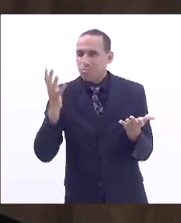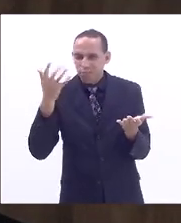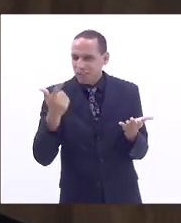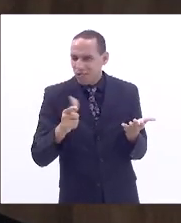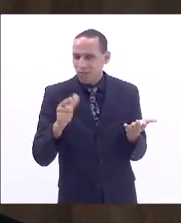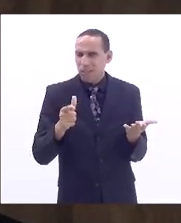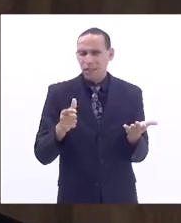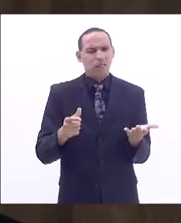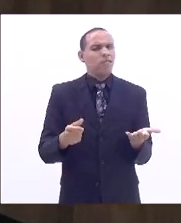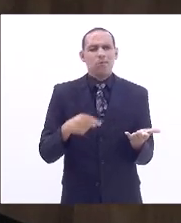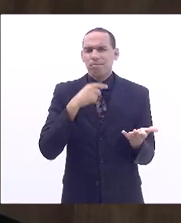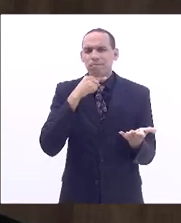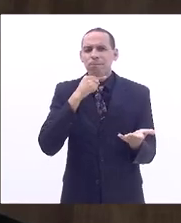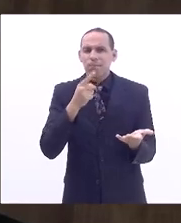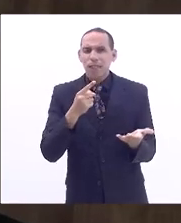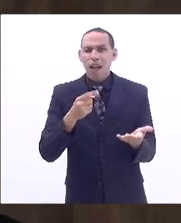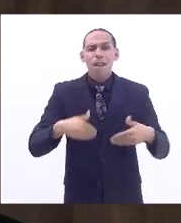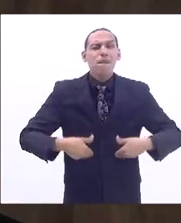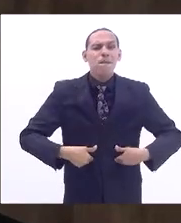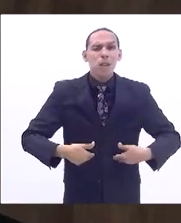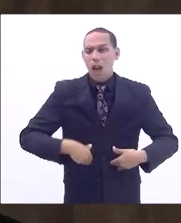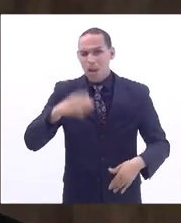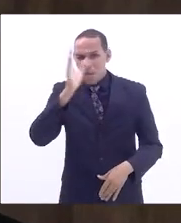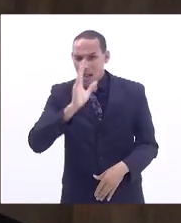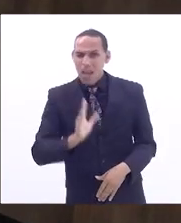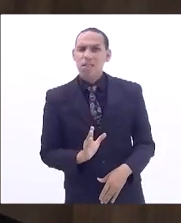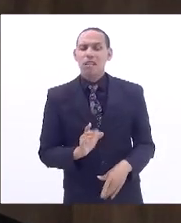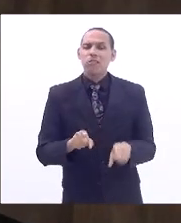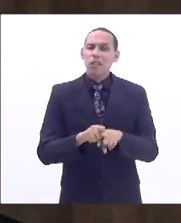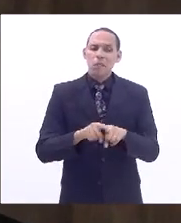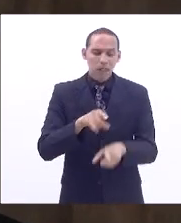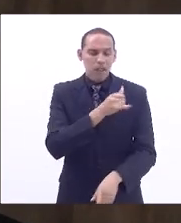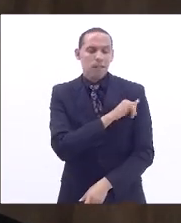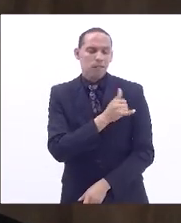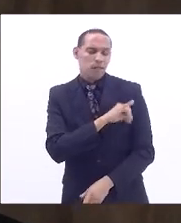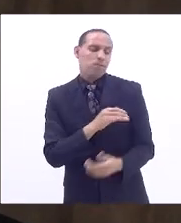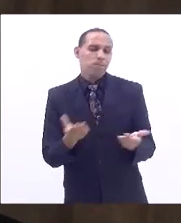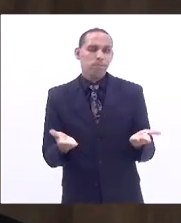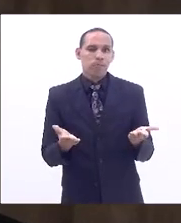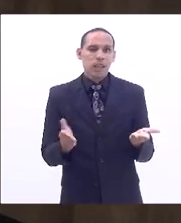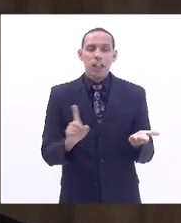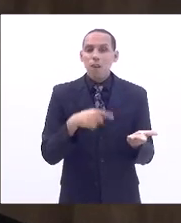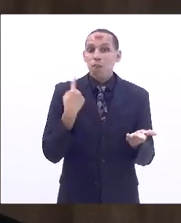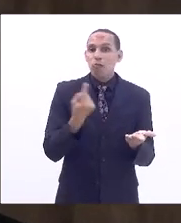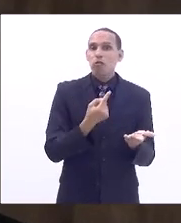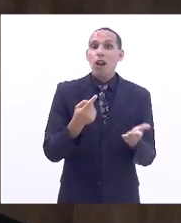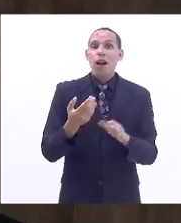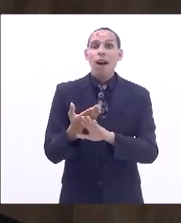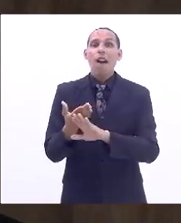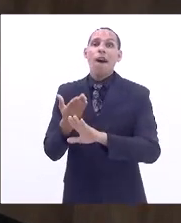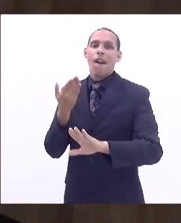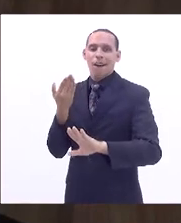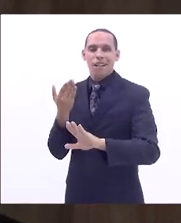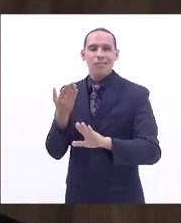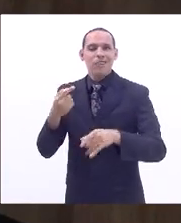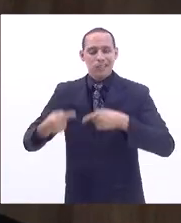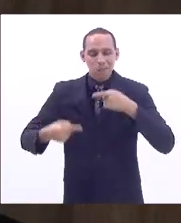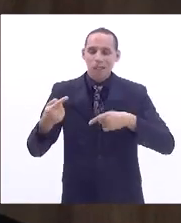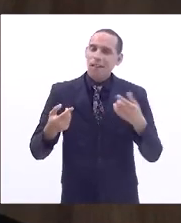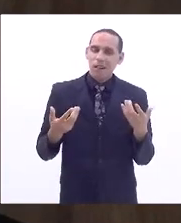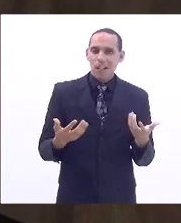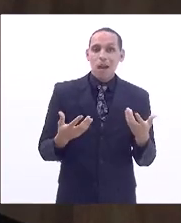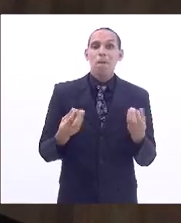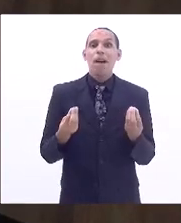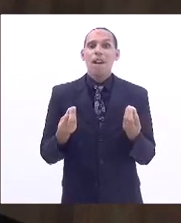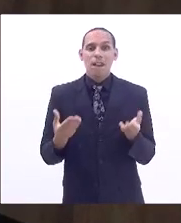calamidade de fome que passa não só o Brasil como o estado do Rio de Janeiro então também estamos adiantando esse debate